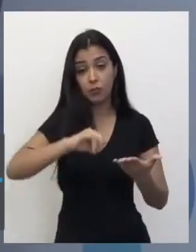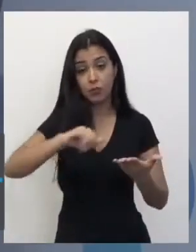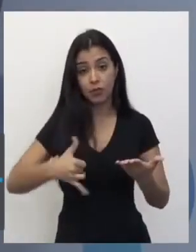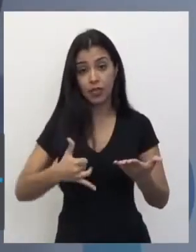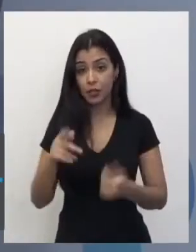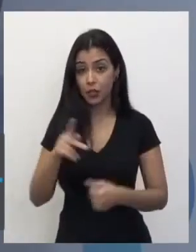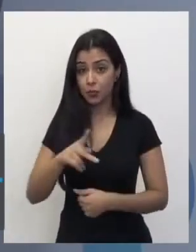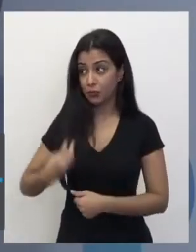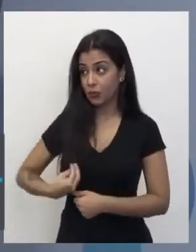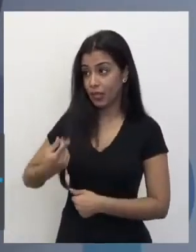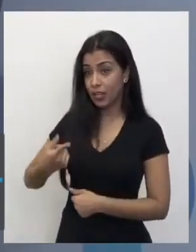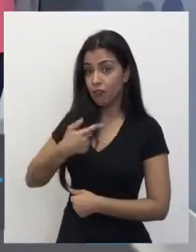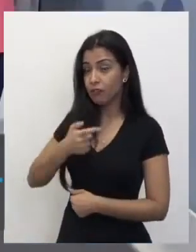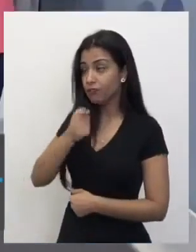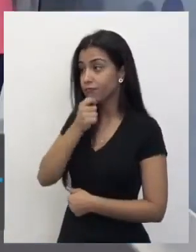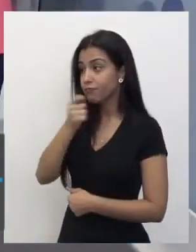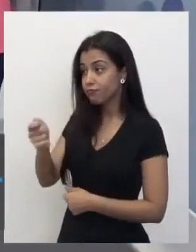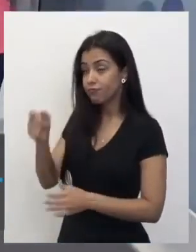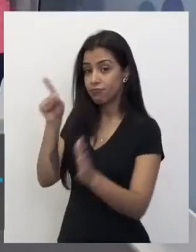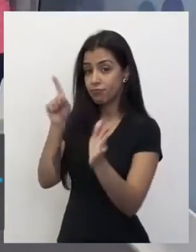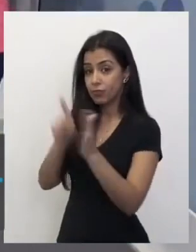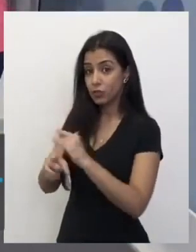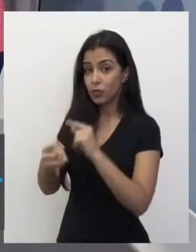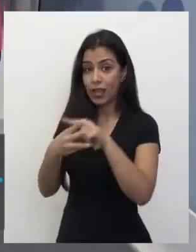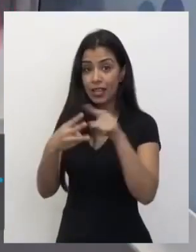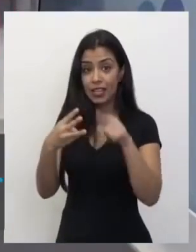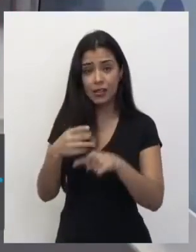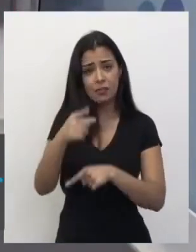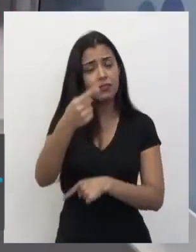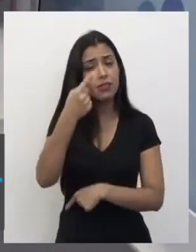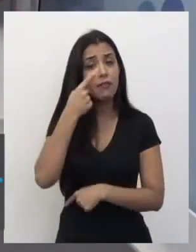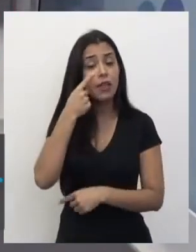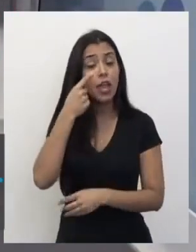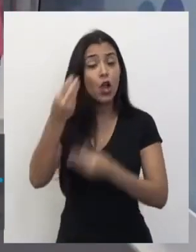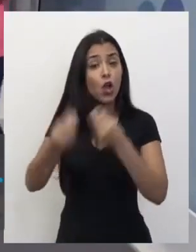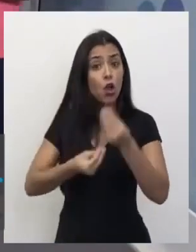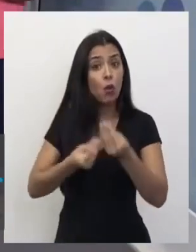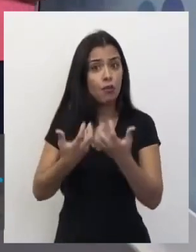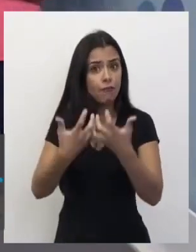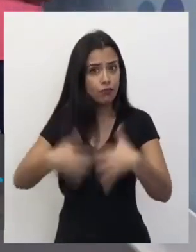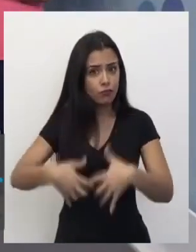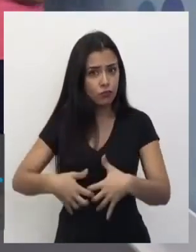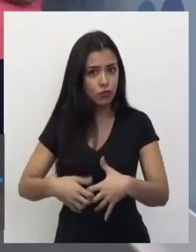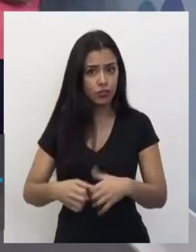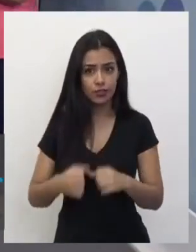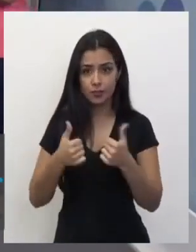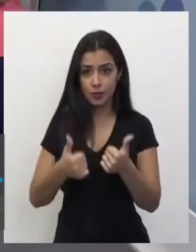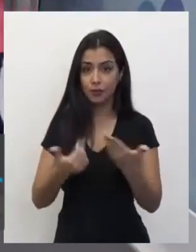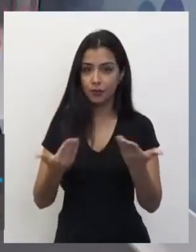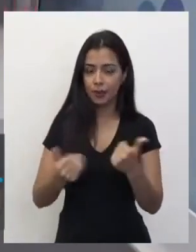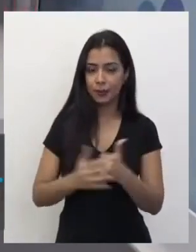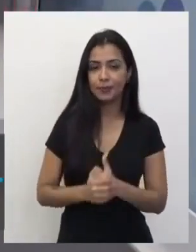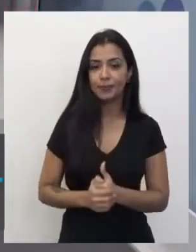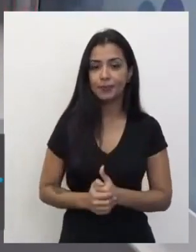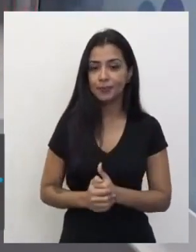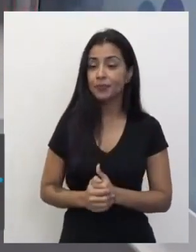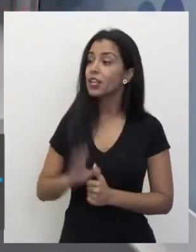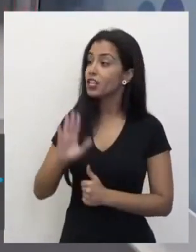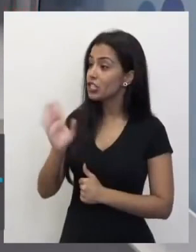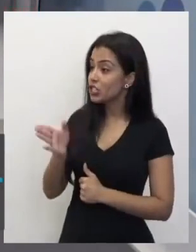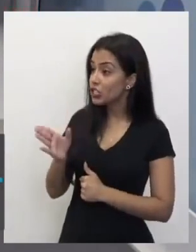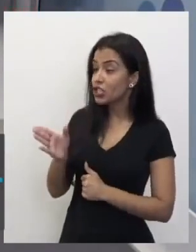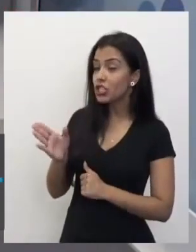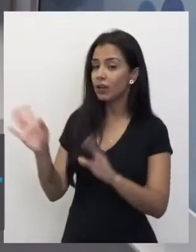3 perguntinhas para ele, para vocês verem ao vivo como que funciona a questão da entrevista. Então vamos lá, professor. Já falei com você,